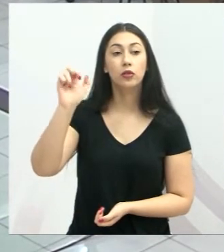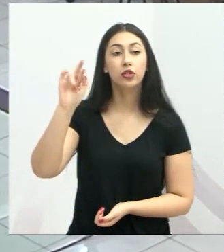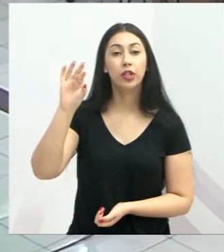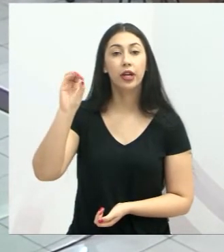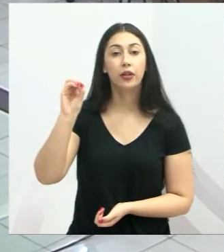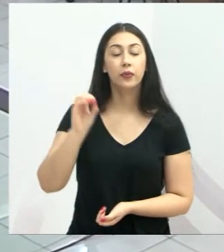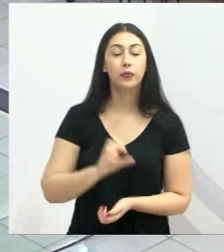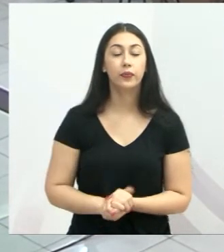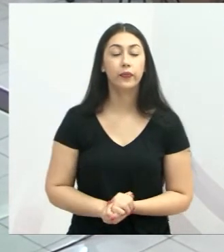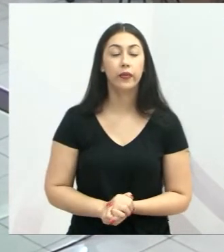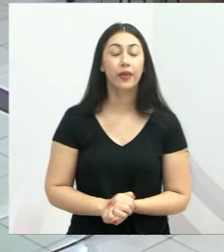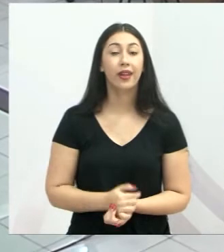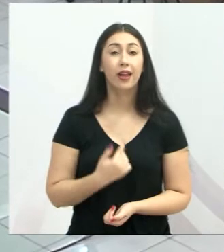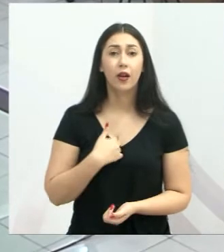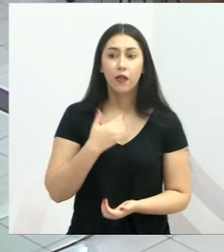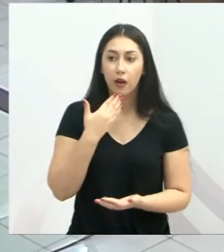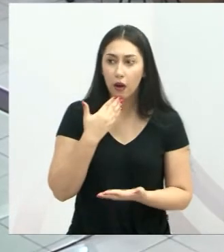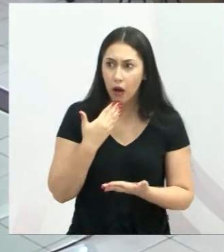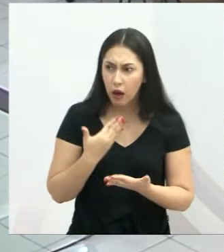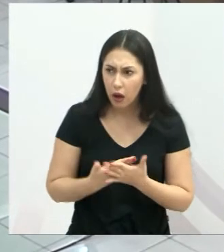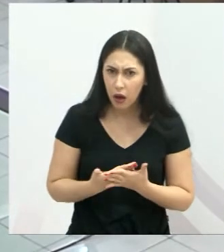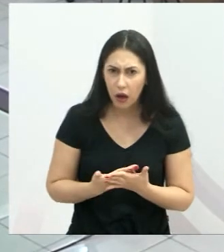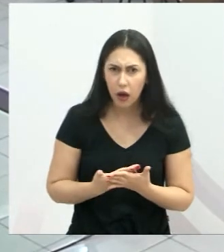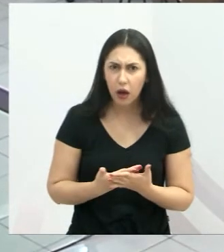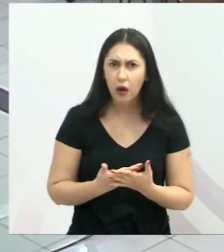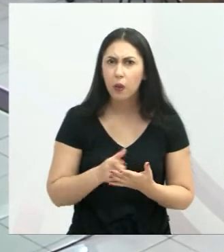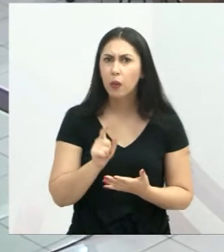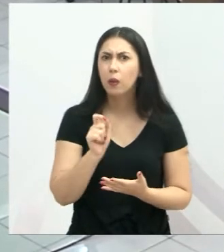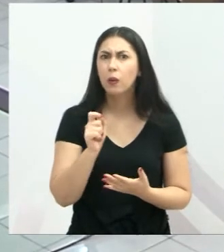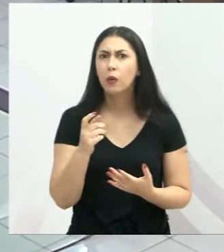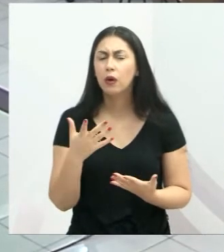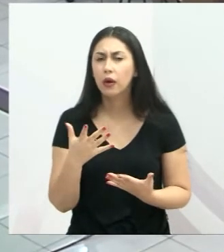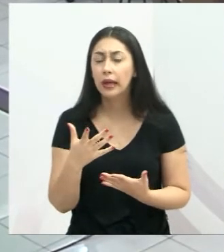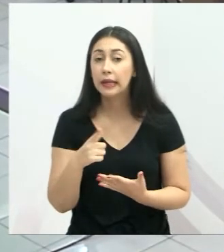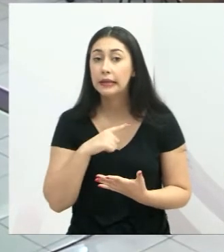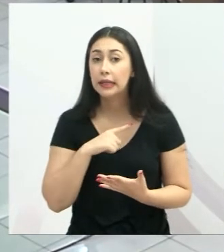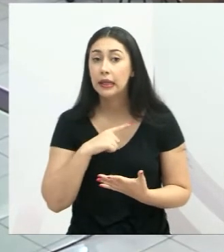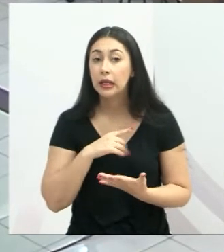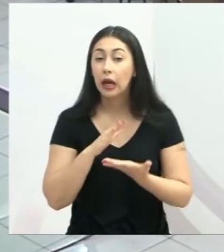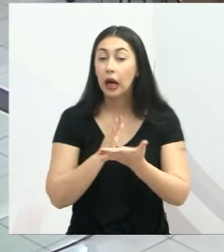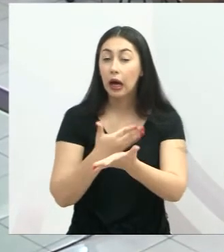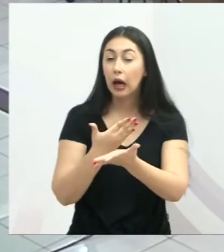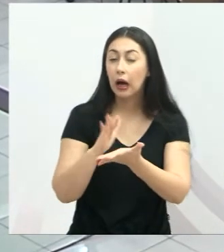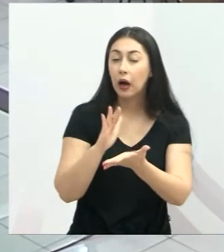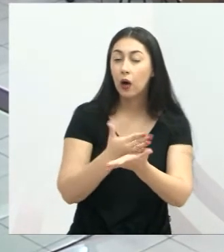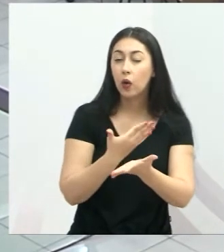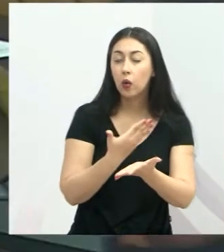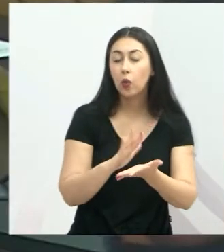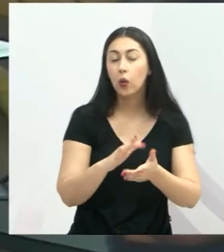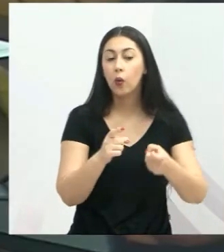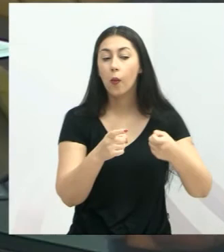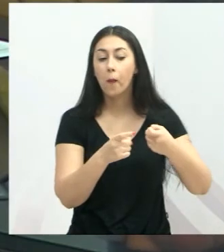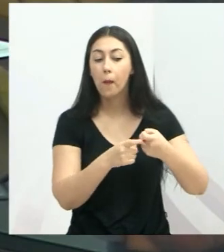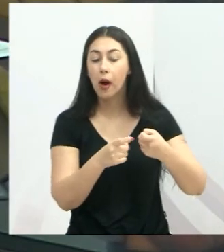que me deixa bastante perplexo, vereador, é que algumas especialidades que são fundamentais, né, se é que a